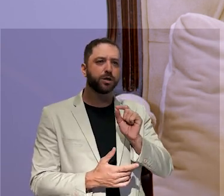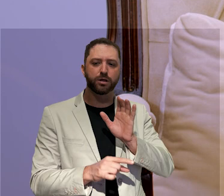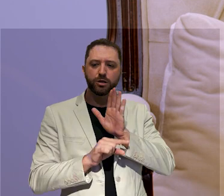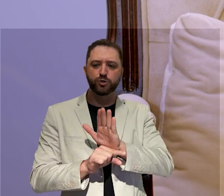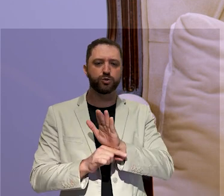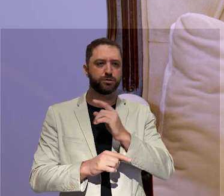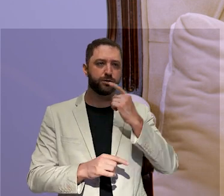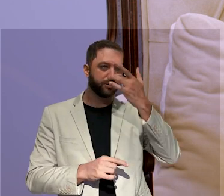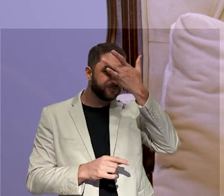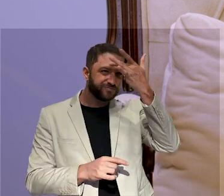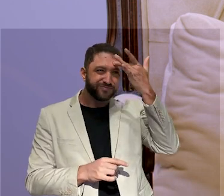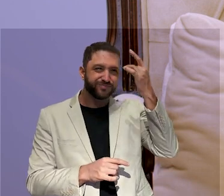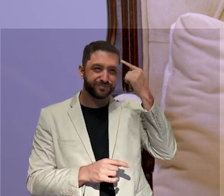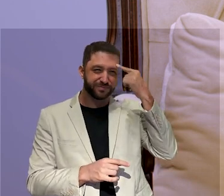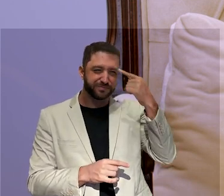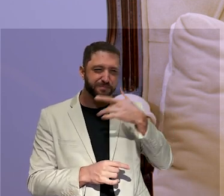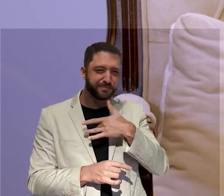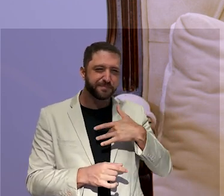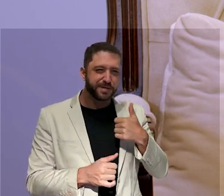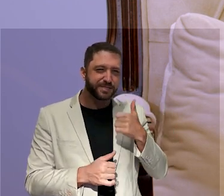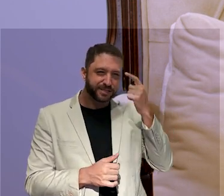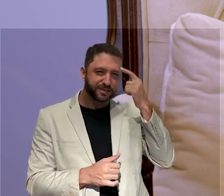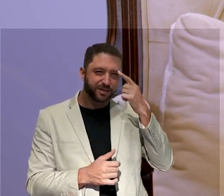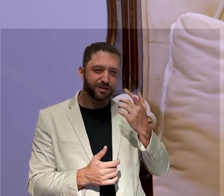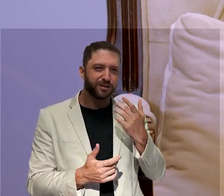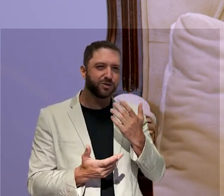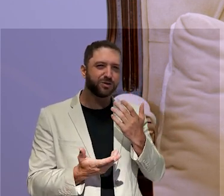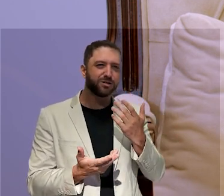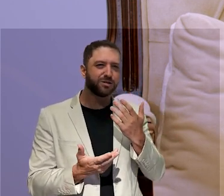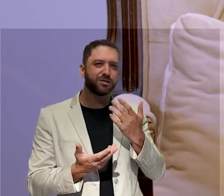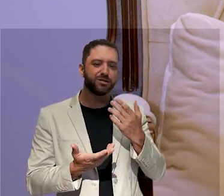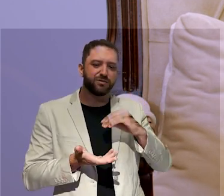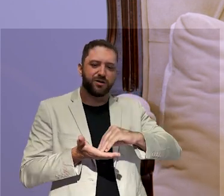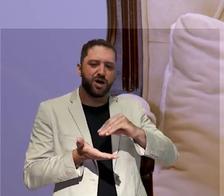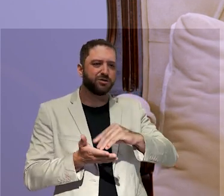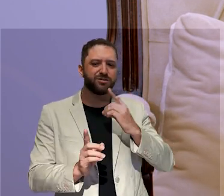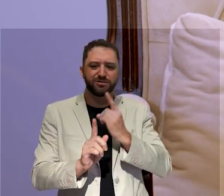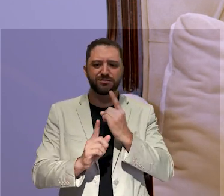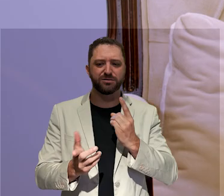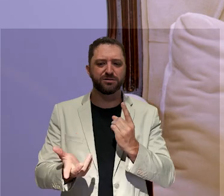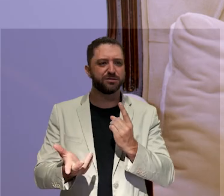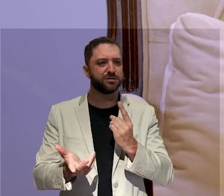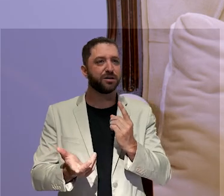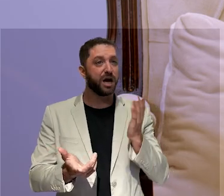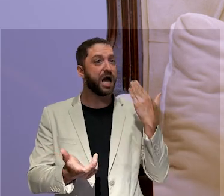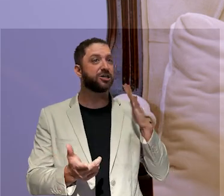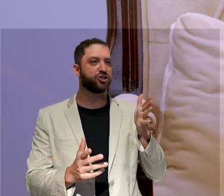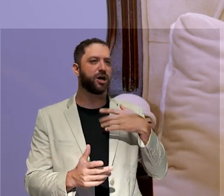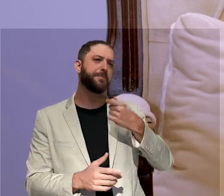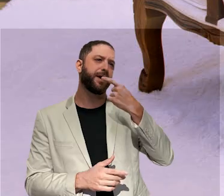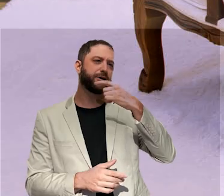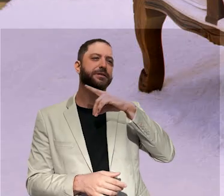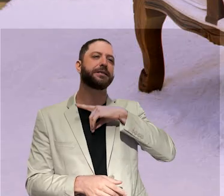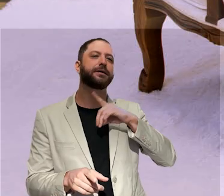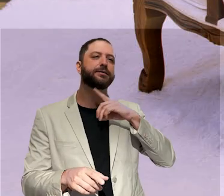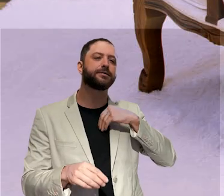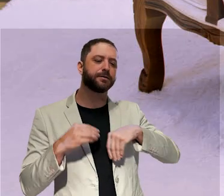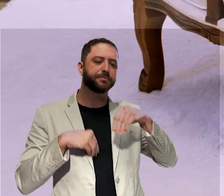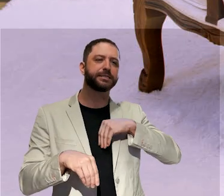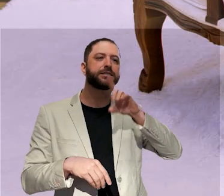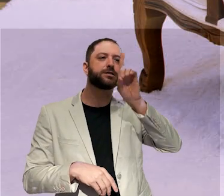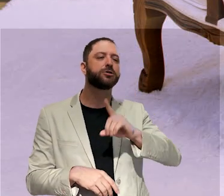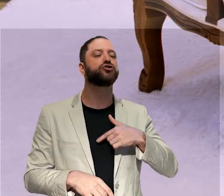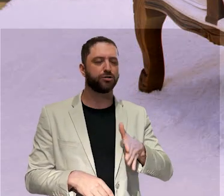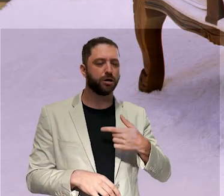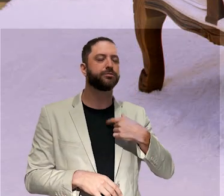mental. Saúde mental, isso serviu pra mim também, que inclusive já tomei antidepressivos, né? A